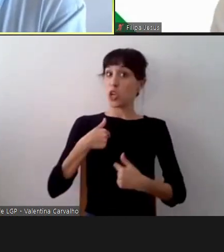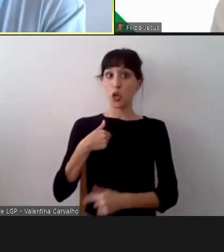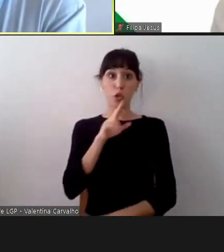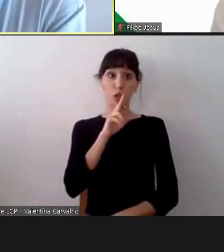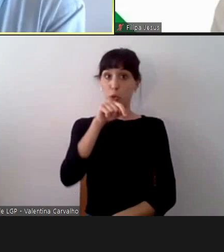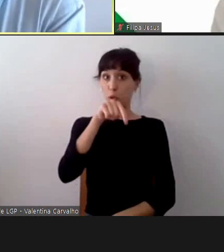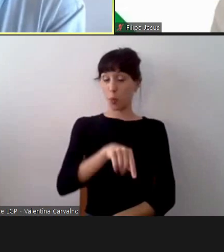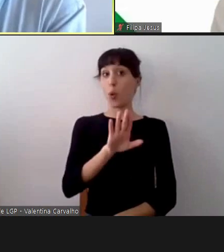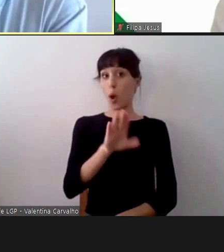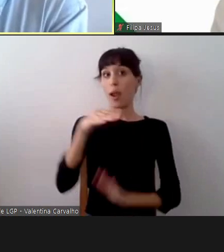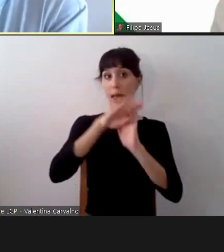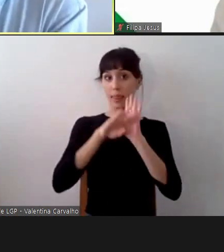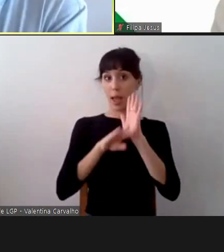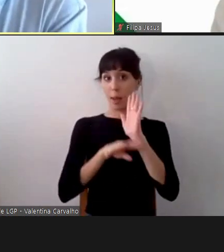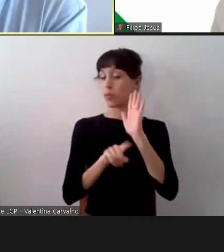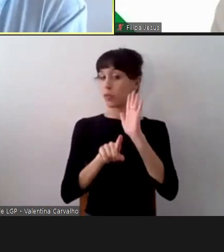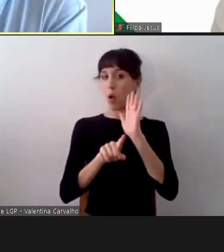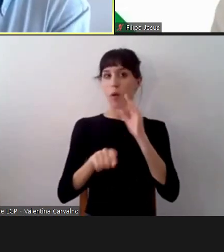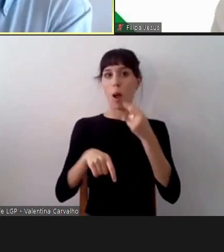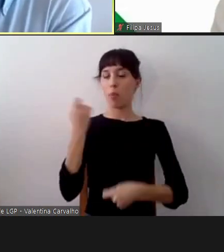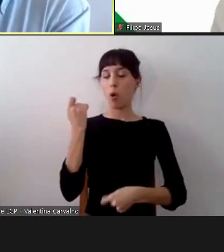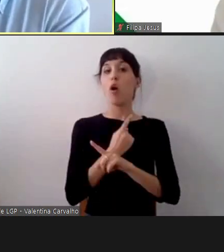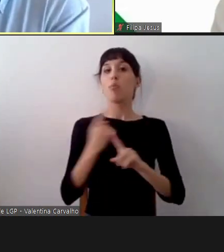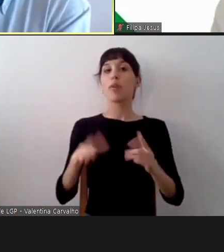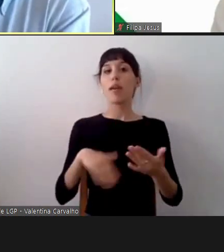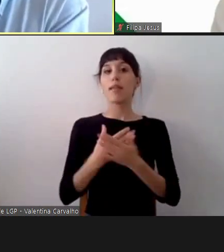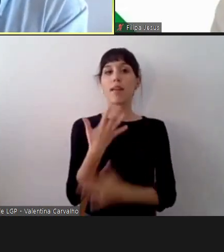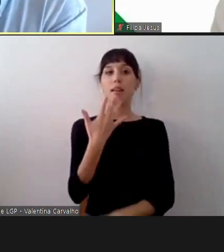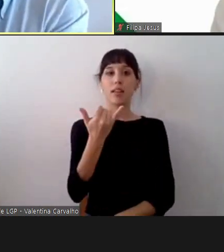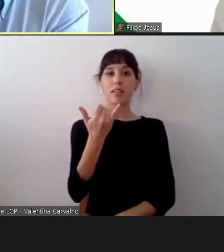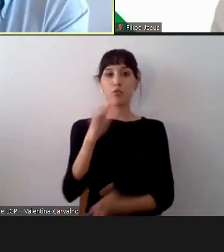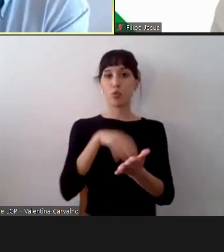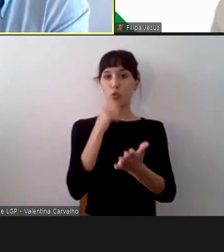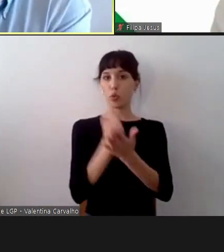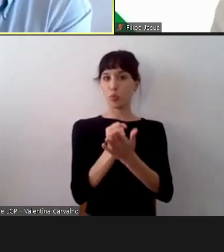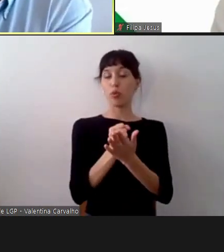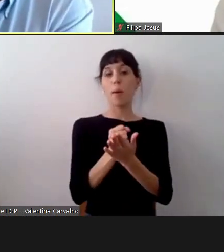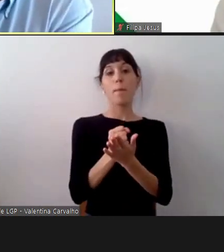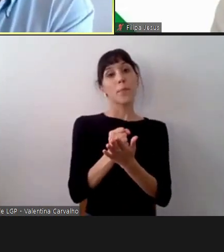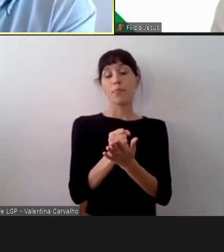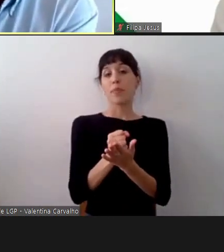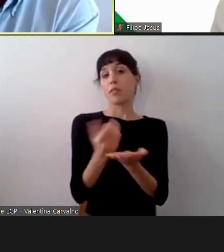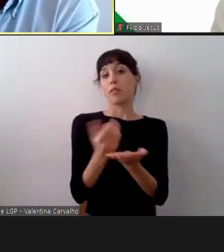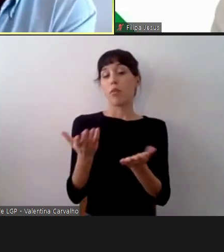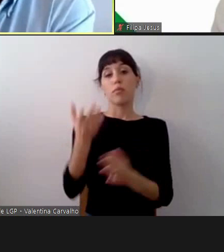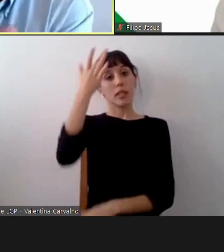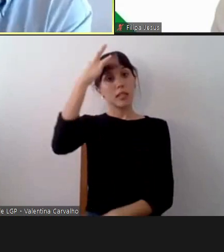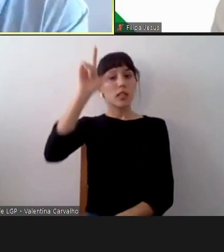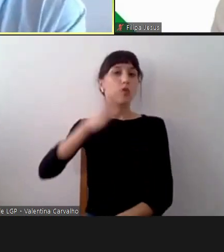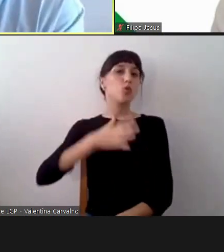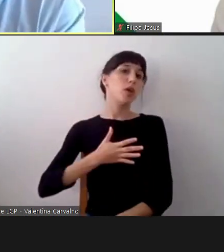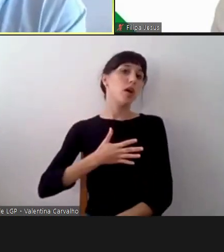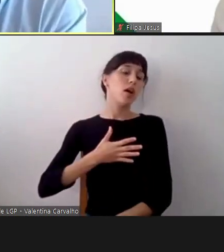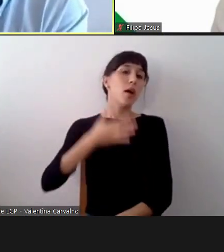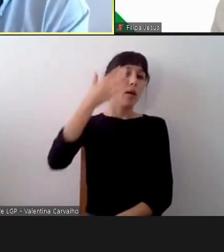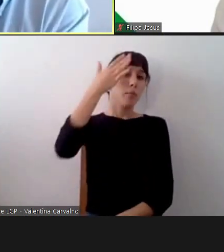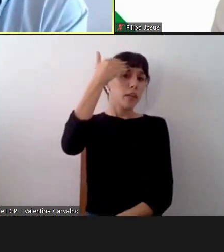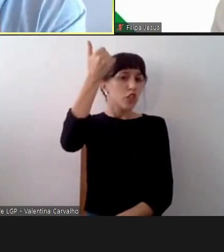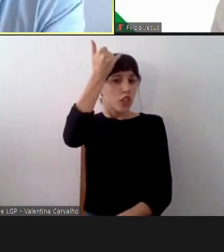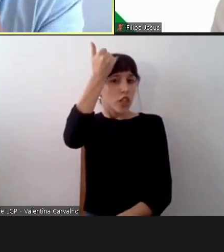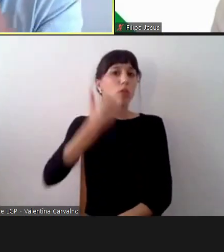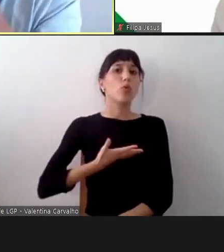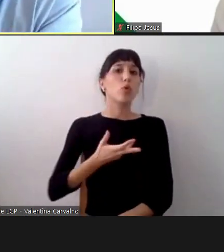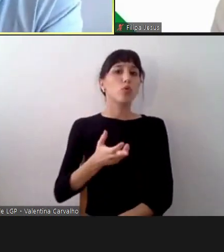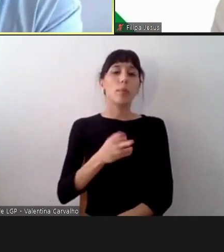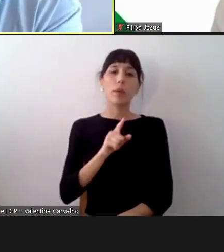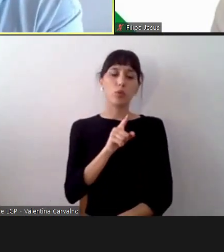não se adapta, este é até ao 12º ano e, portanto, não, a nível de licenciatura, mestrado ou doutoramento, não é este nível que nós estamos a falar. Este